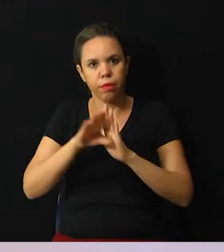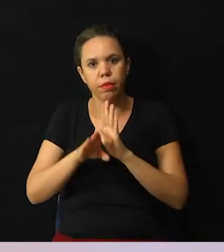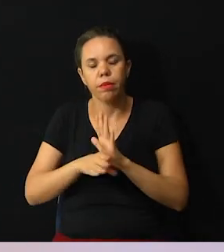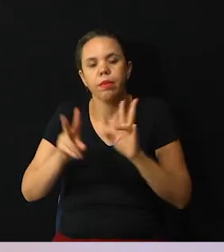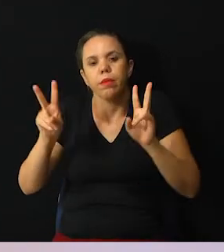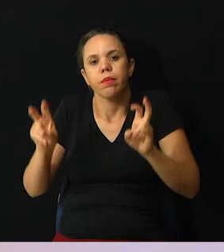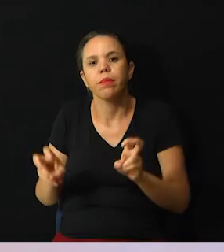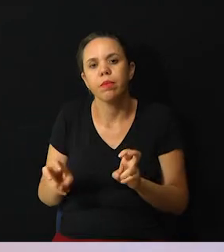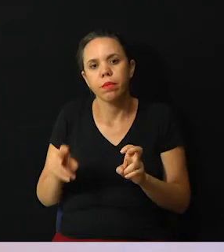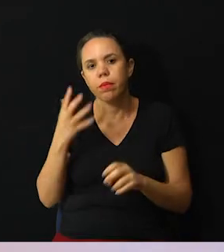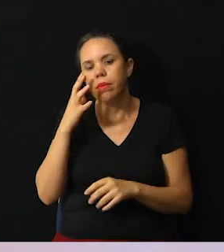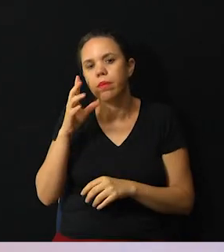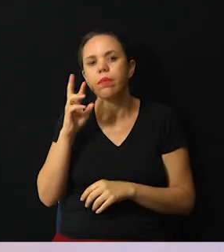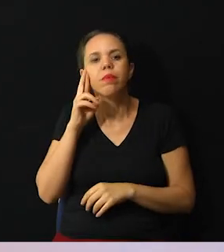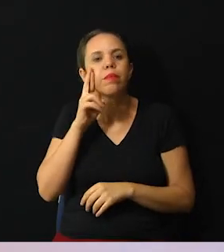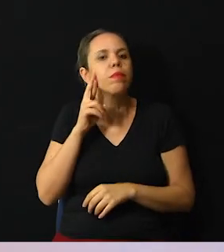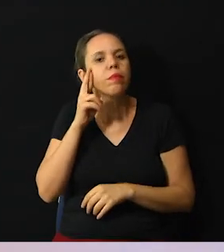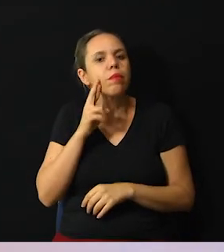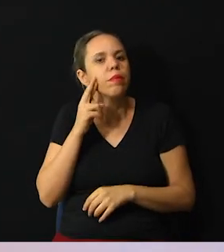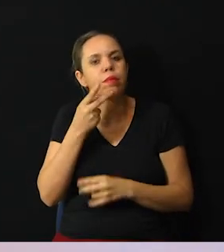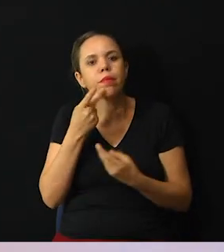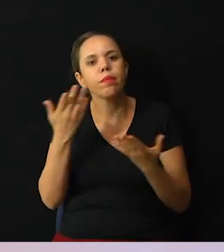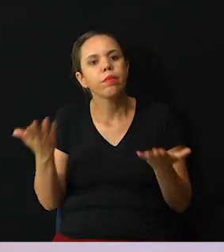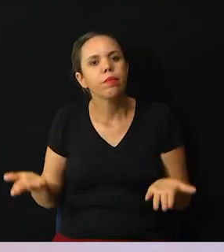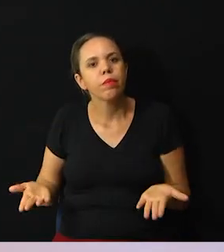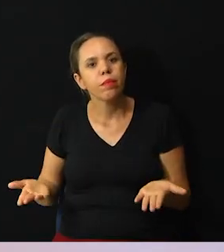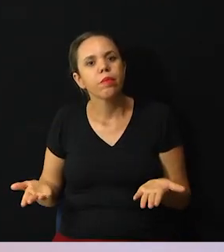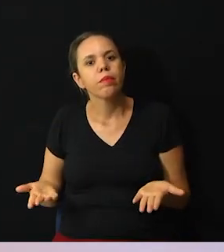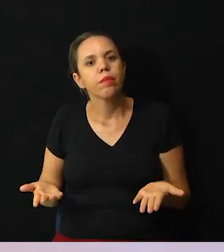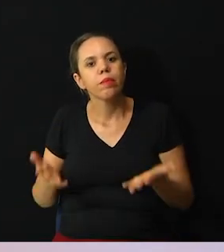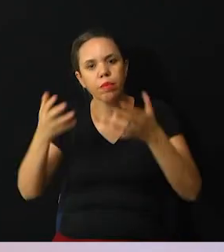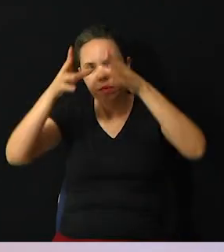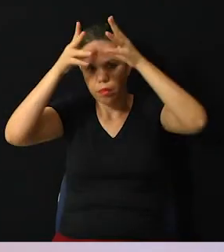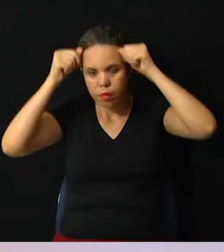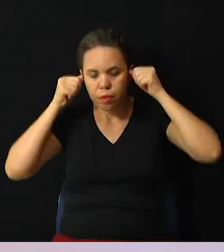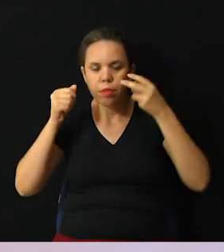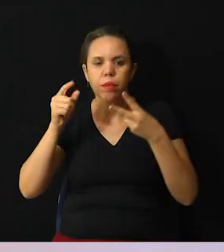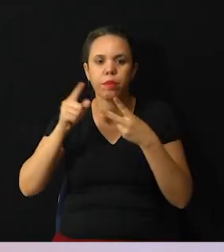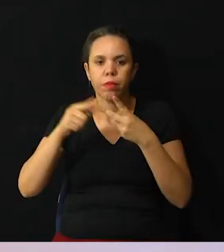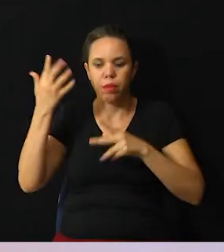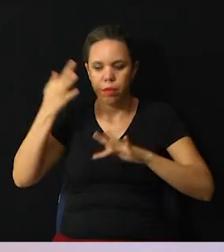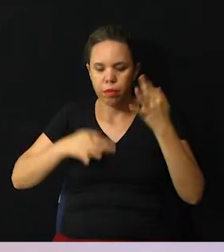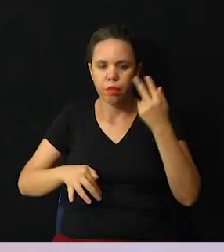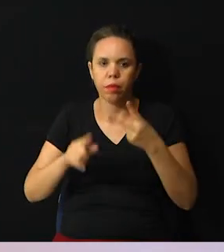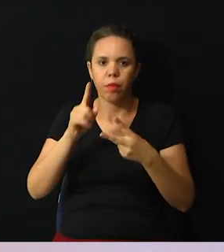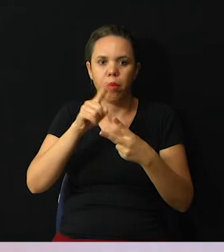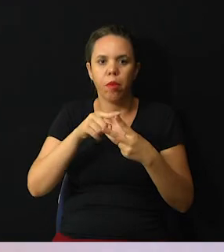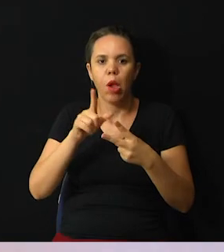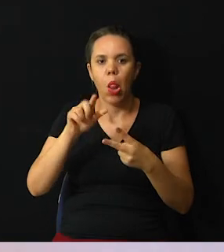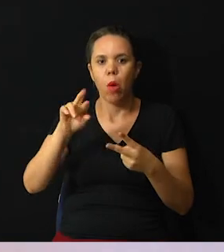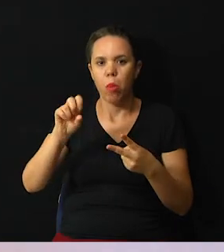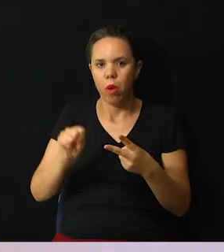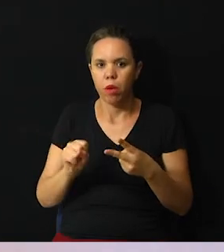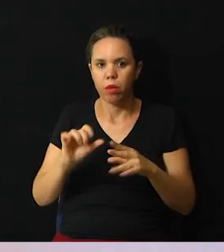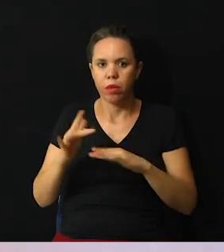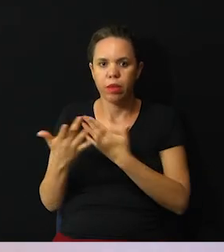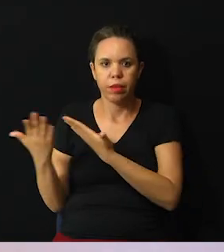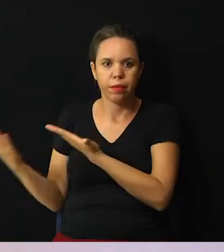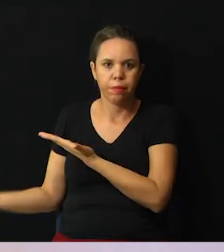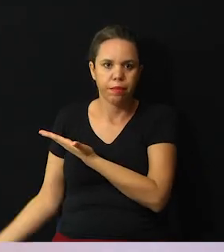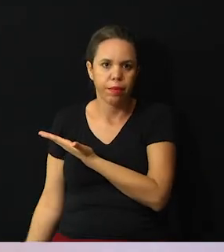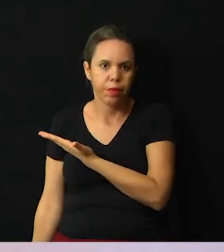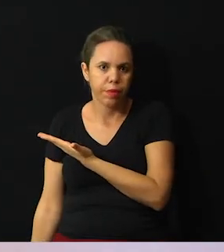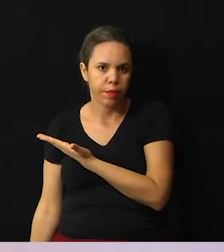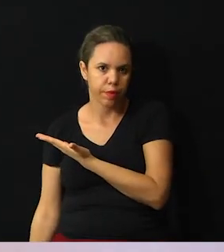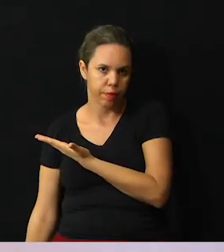neste programa relacionado a Fevereiro Roxo, que a gente falou um pouquinho sobre Alzheimer, fibromialgia e lúpus, é só entrar nas nossas redes sociais,